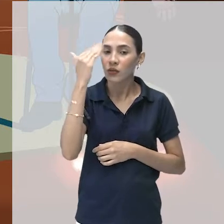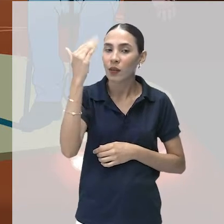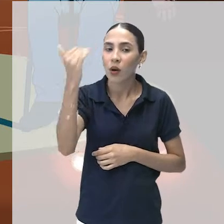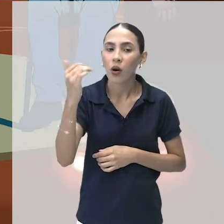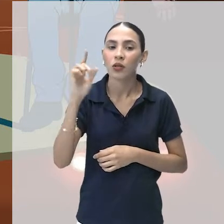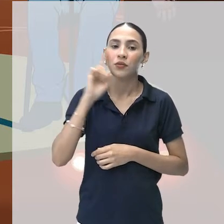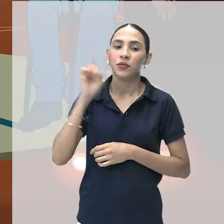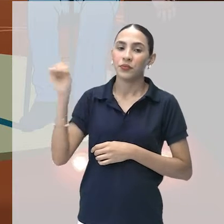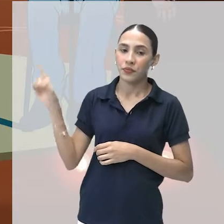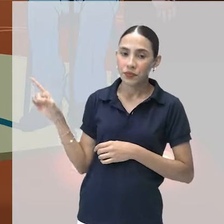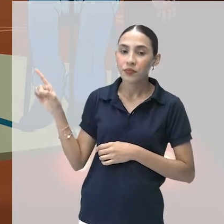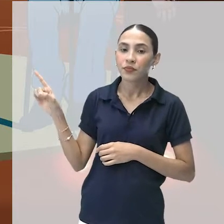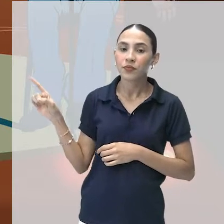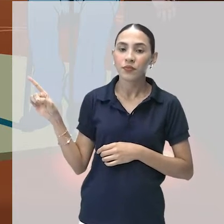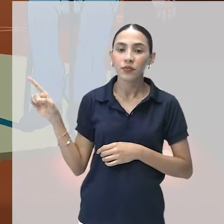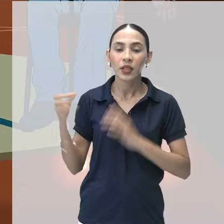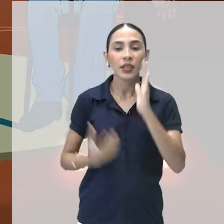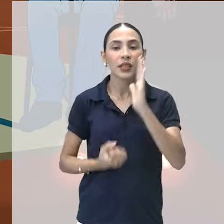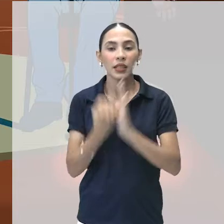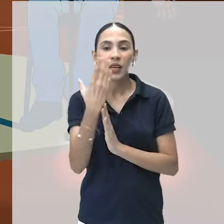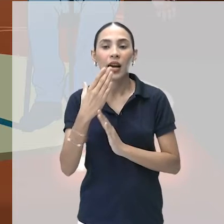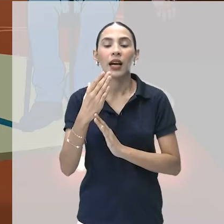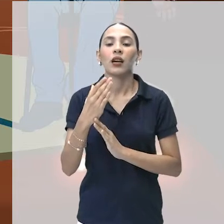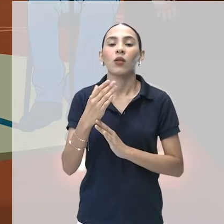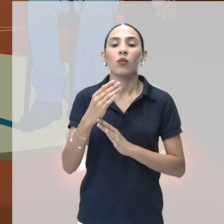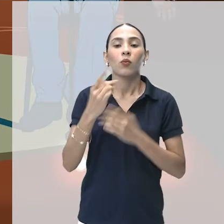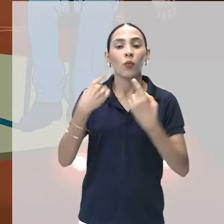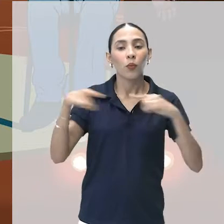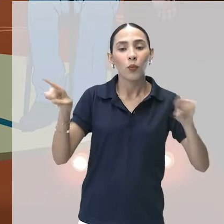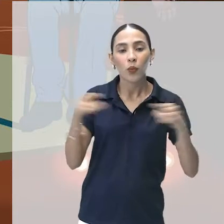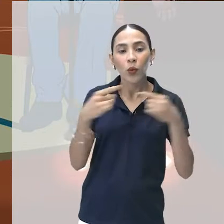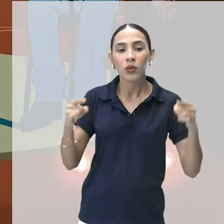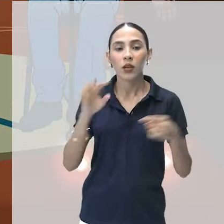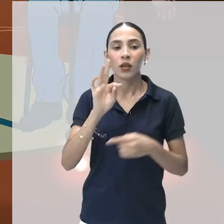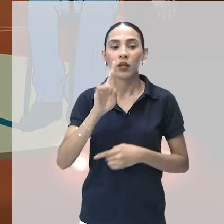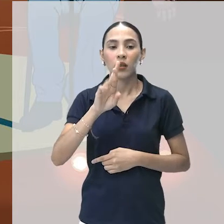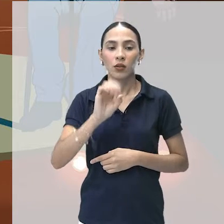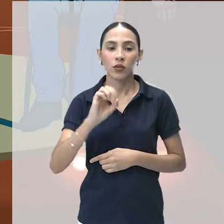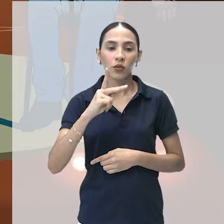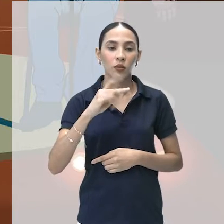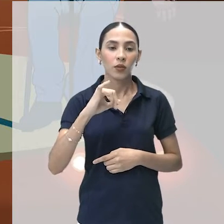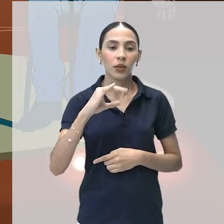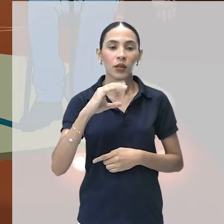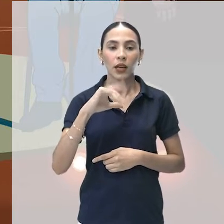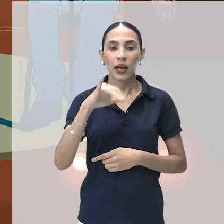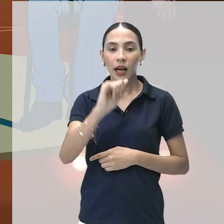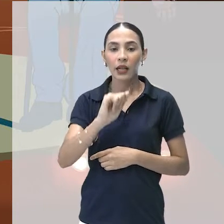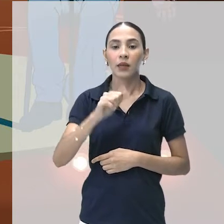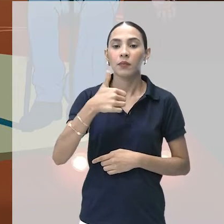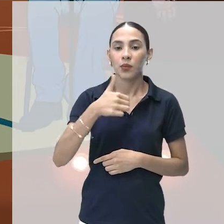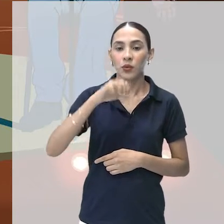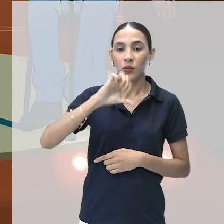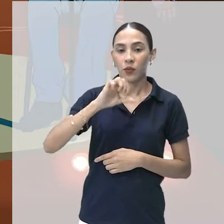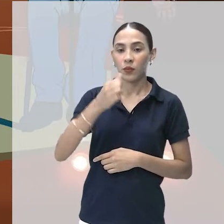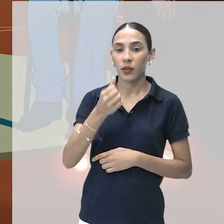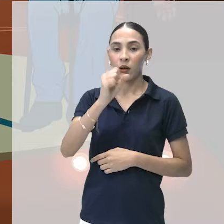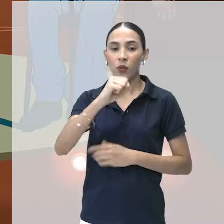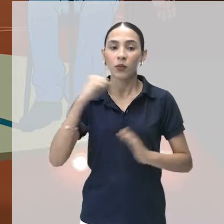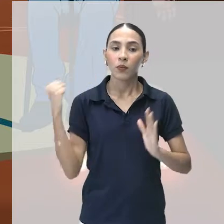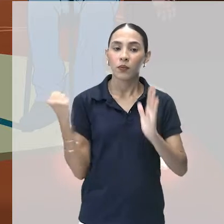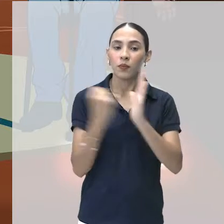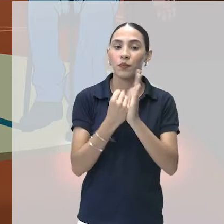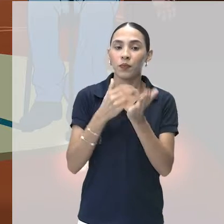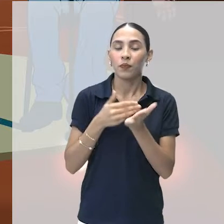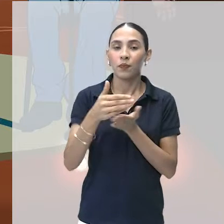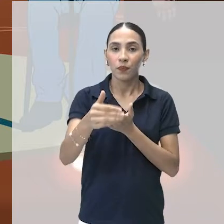Duprat, lançaram o álbum Manifesto Tropicália, né, em 1968, marcando o início